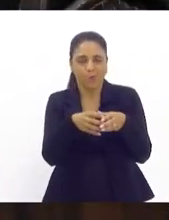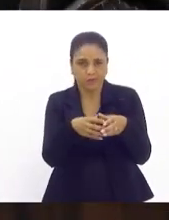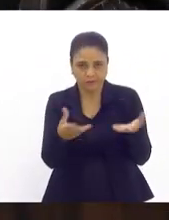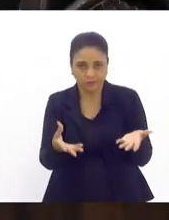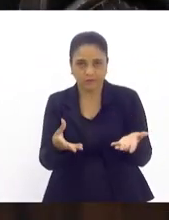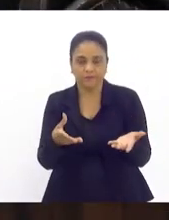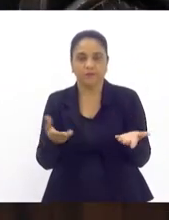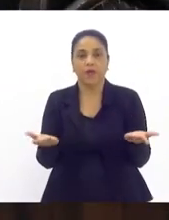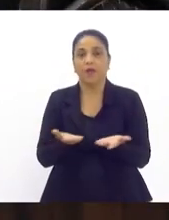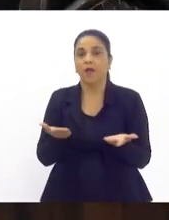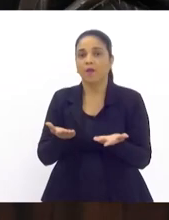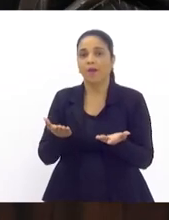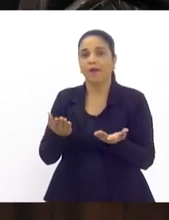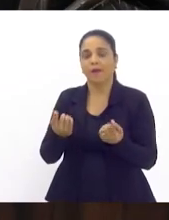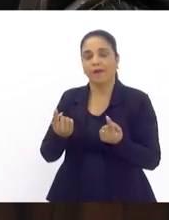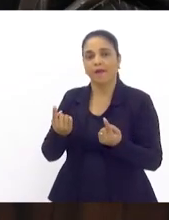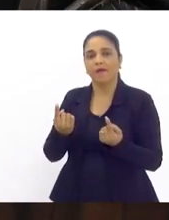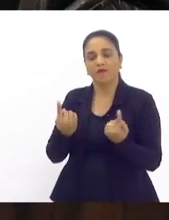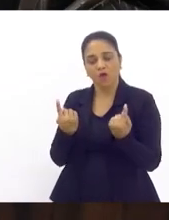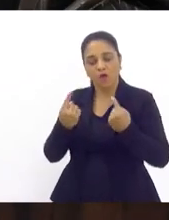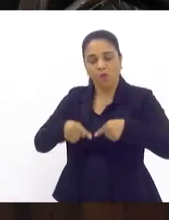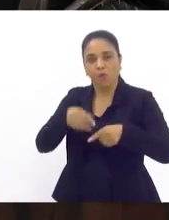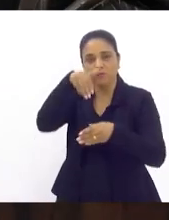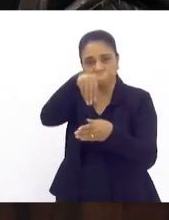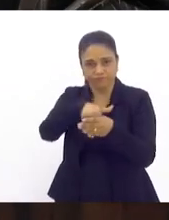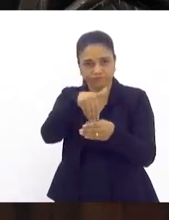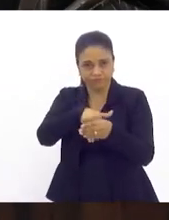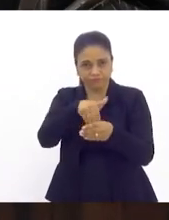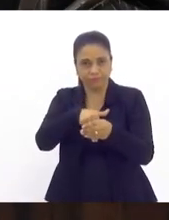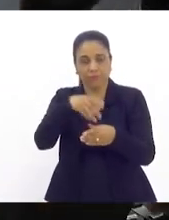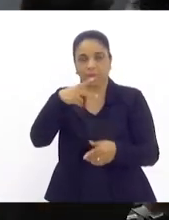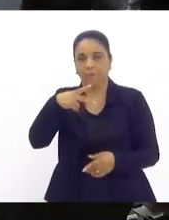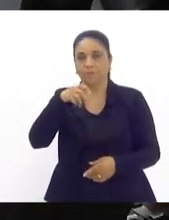do PSOL vota contra essa indicação legislativa.